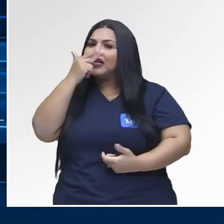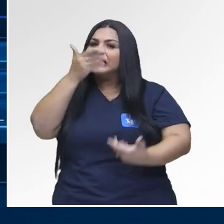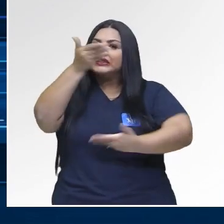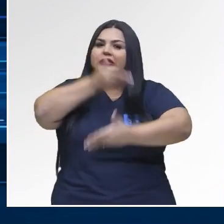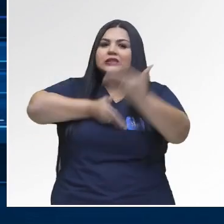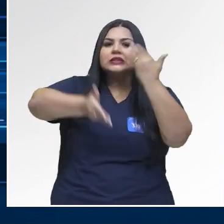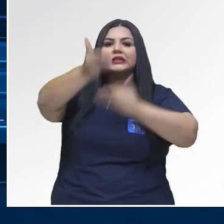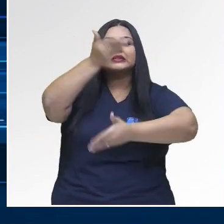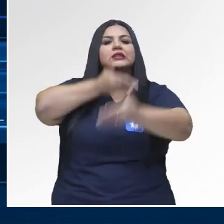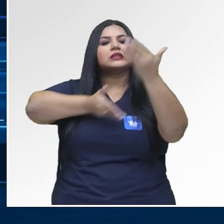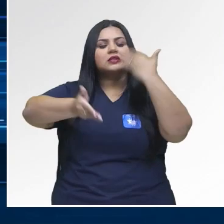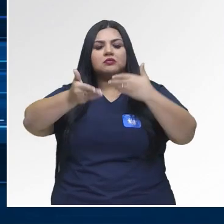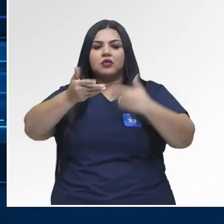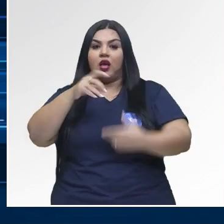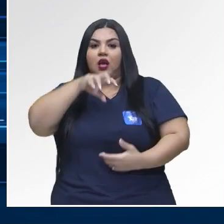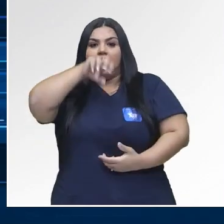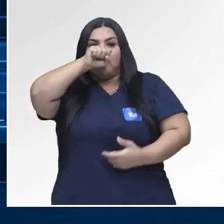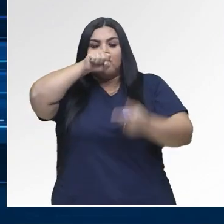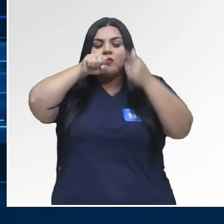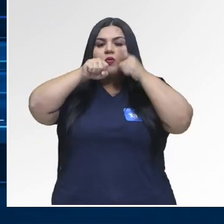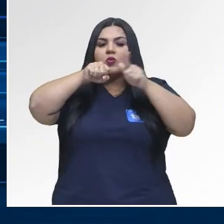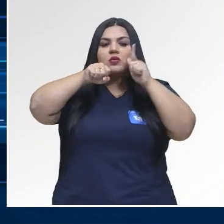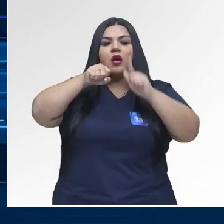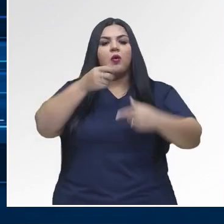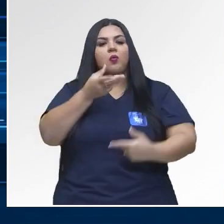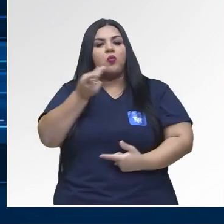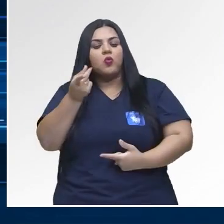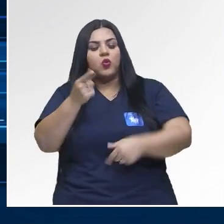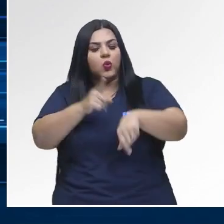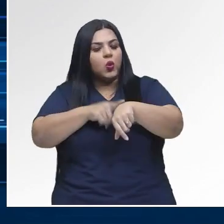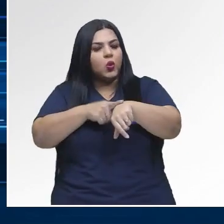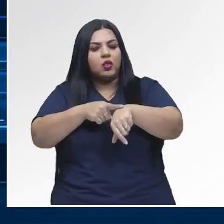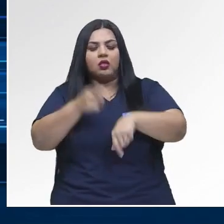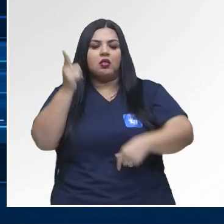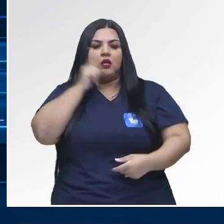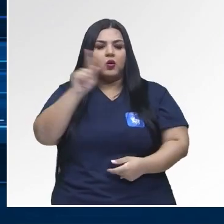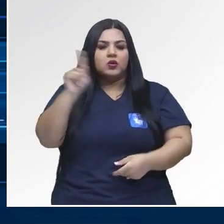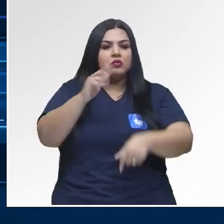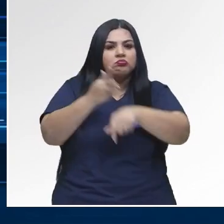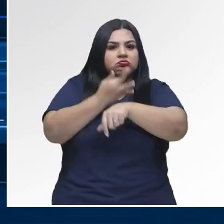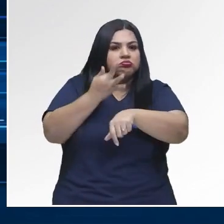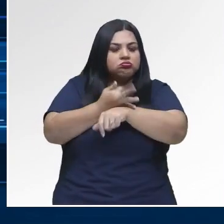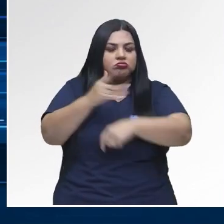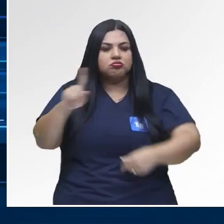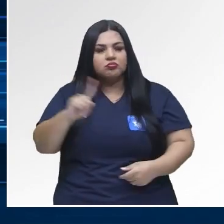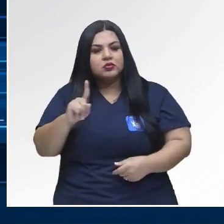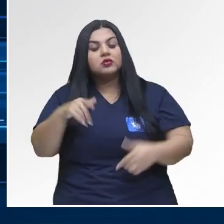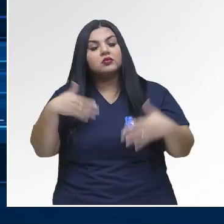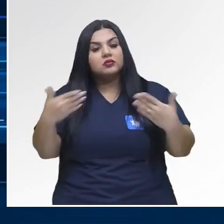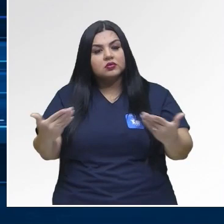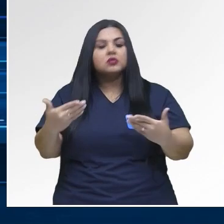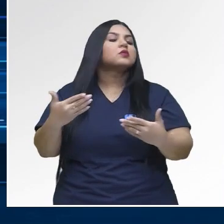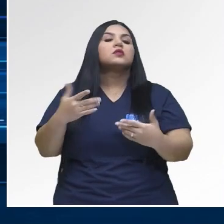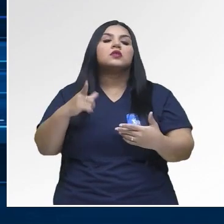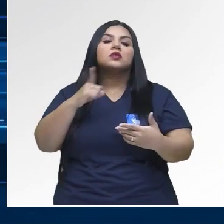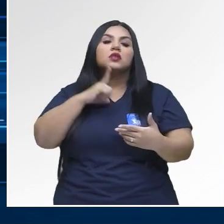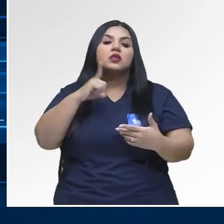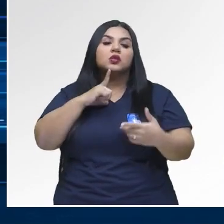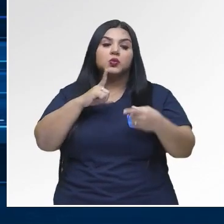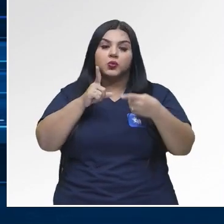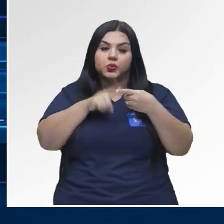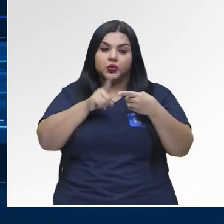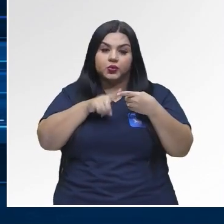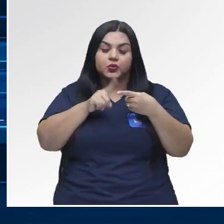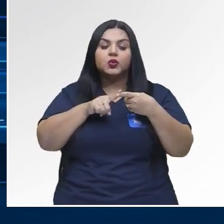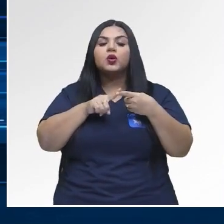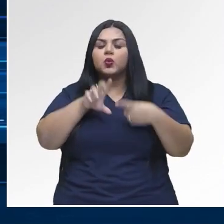sem respirar por muito tempo, tá? É um controle do nosso corpo, tá bom? Como eu falei para vocês. Então, temos o controle voluntário